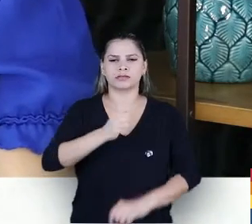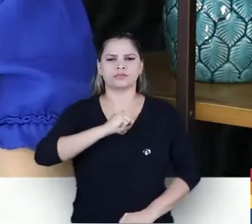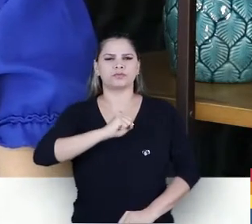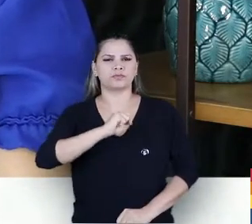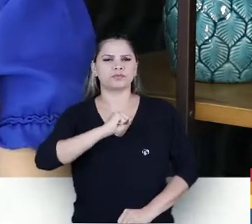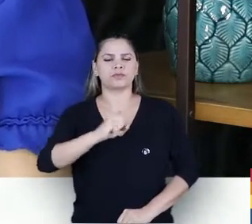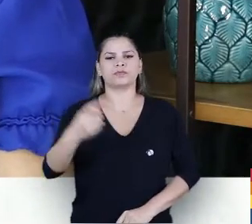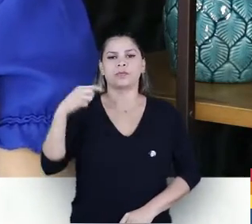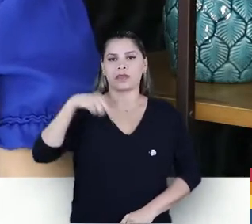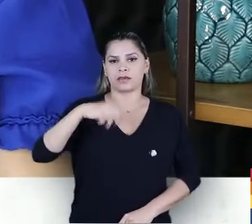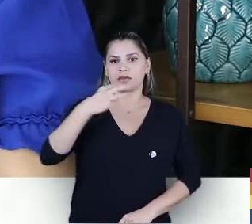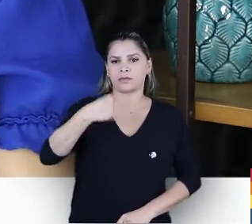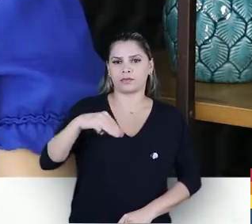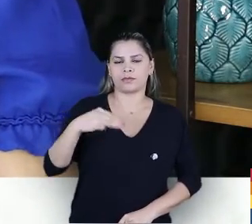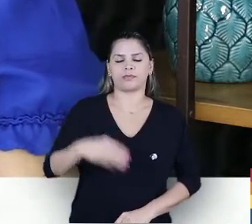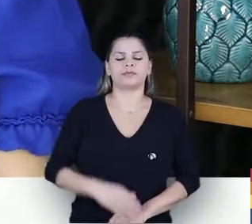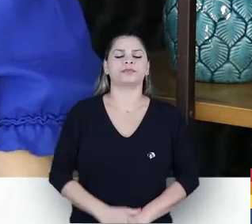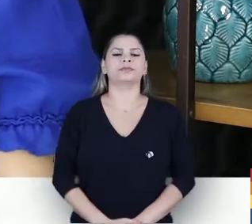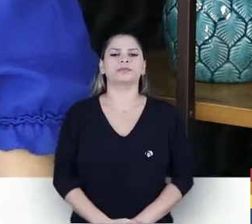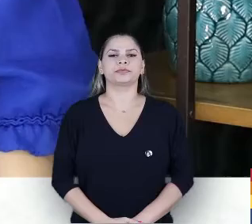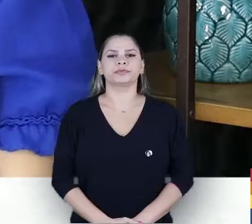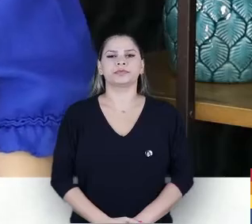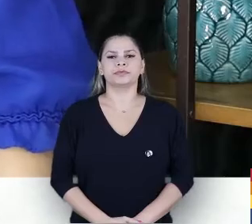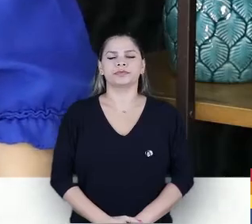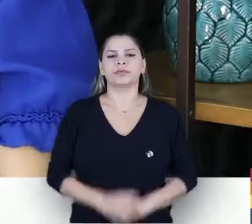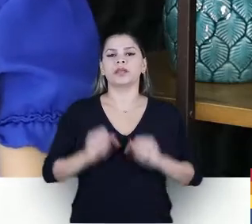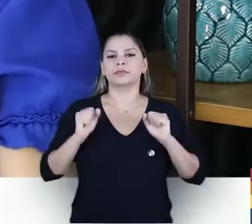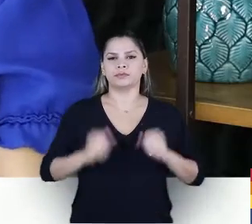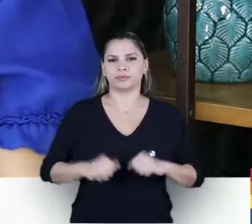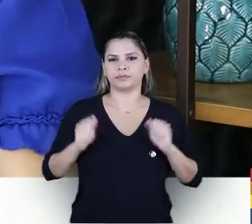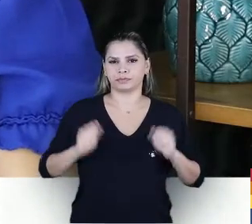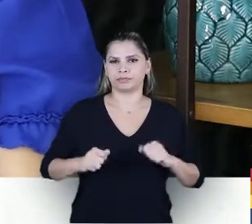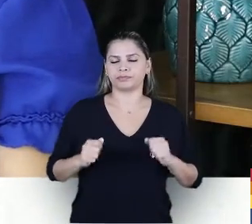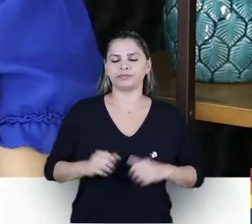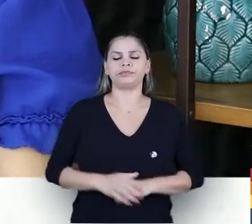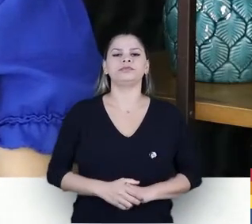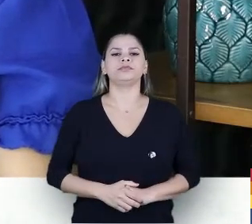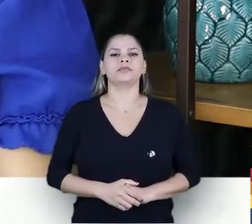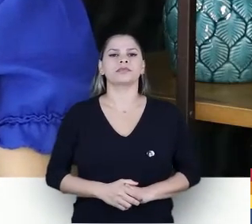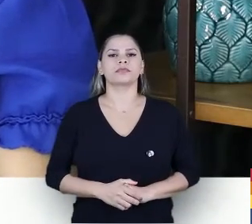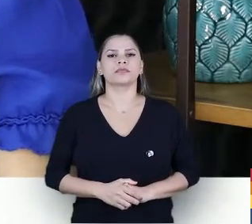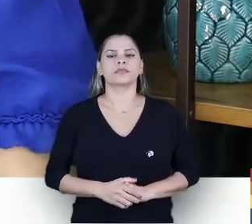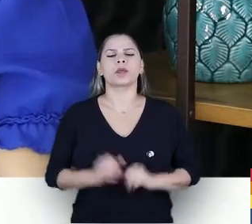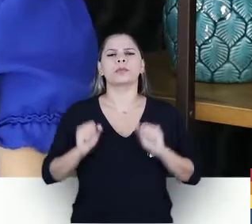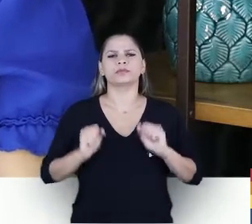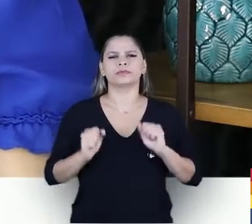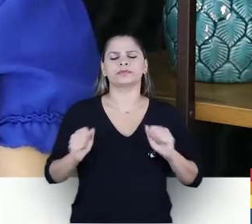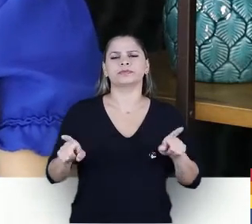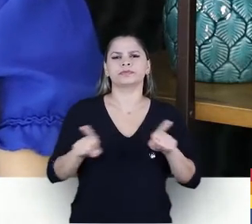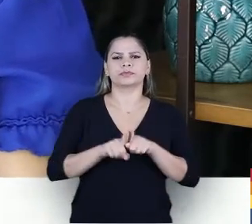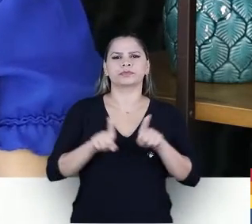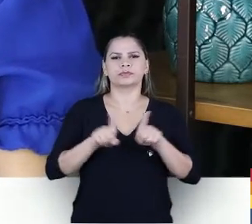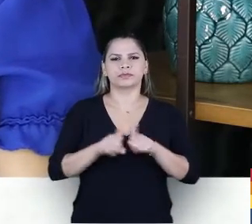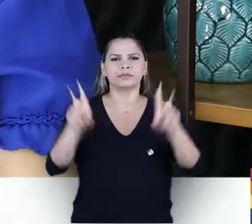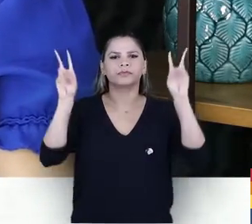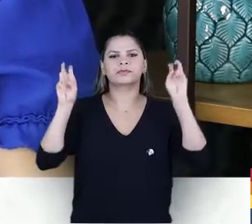que a gente vai trabalhar, por exemplo, esse objeto de conhecimento que é a influência do reggae no Maranhão? Então, a gente pode